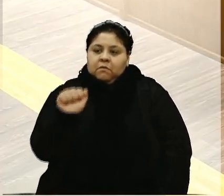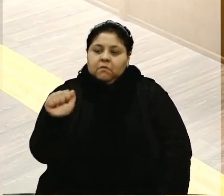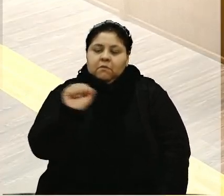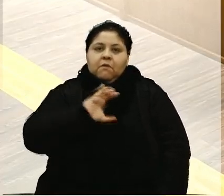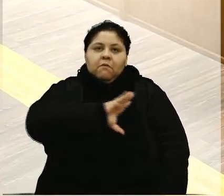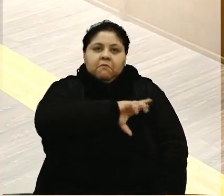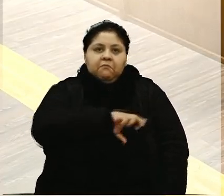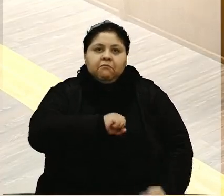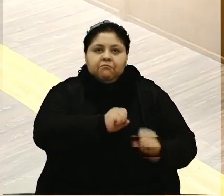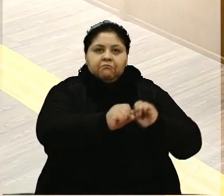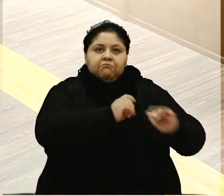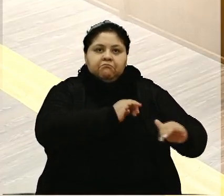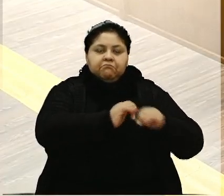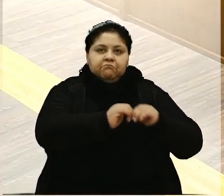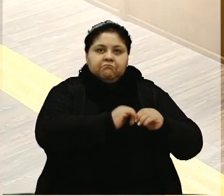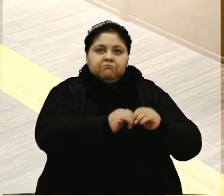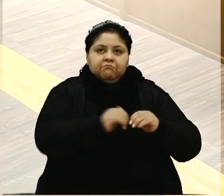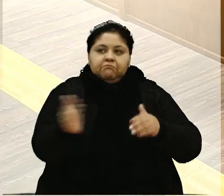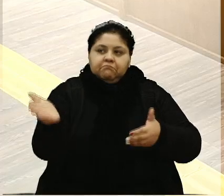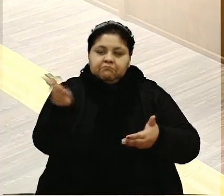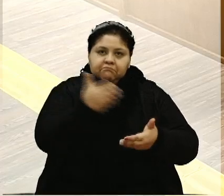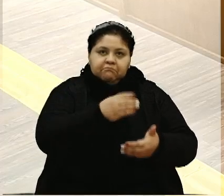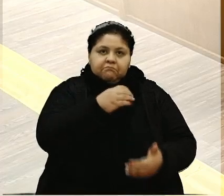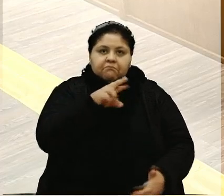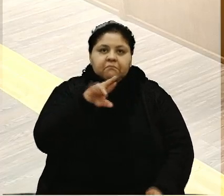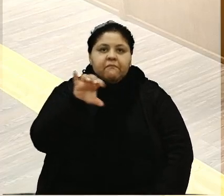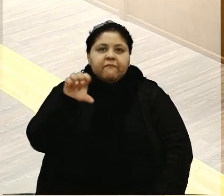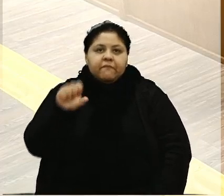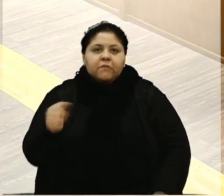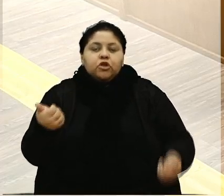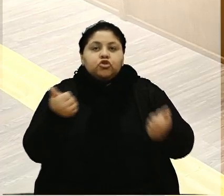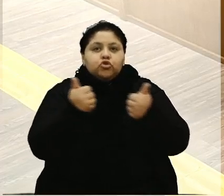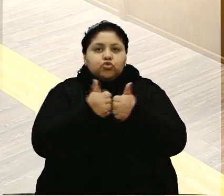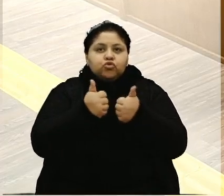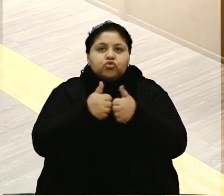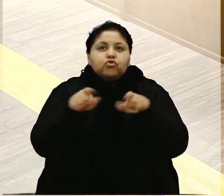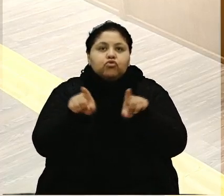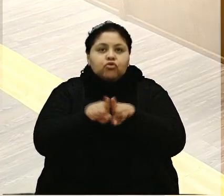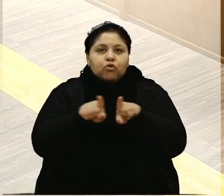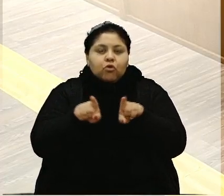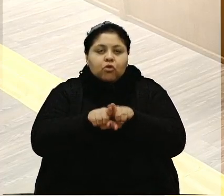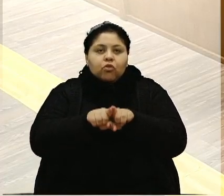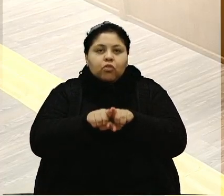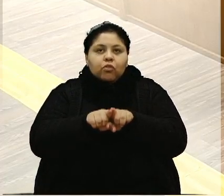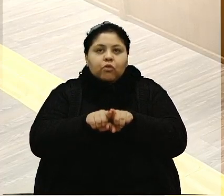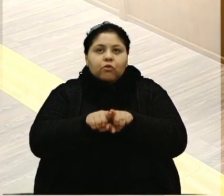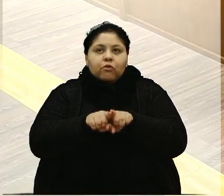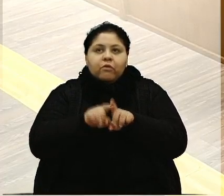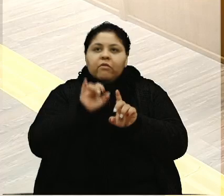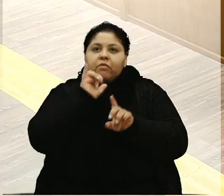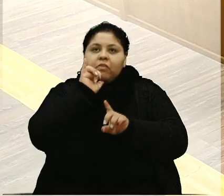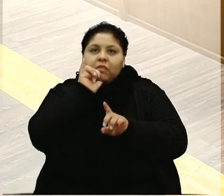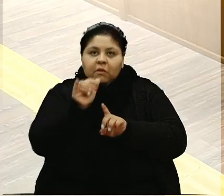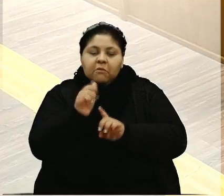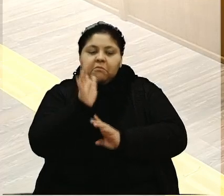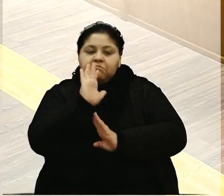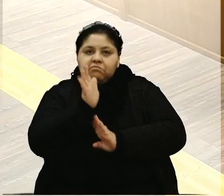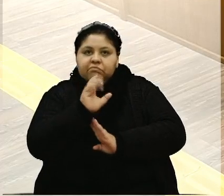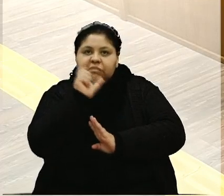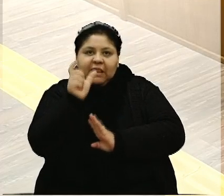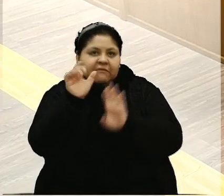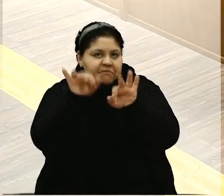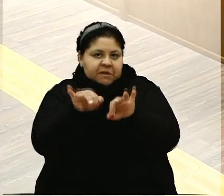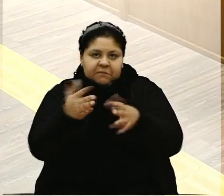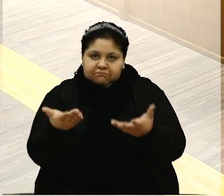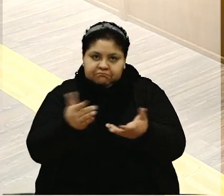Movimento, nossa convidada Cristiane, que está aqui conosco hoje, para que também faça aí a sua réplica, né, a sua despedida, as suas